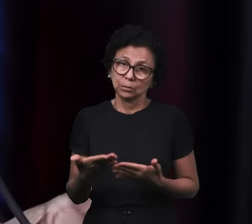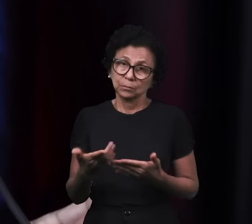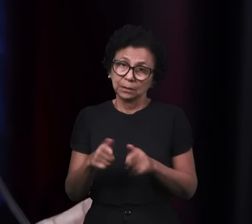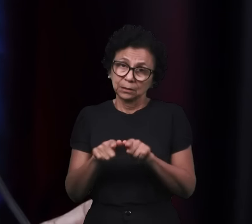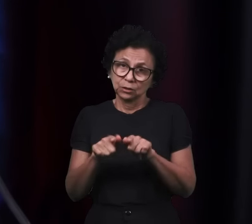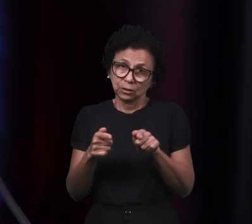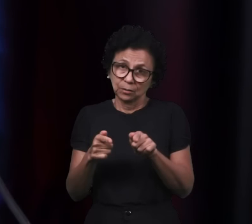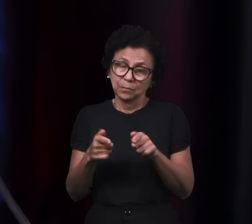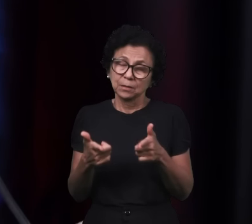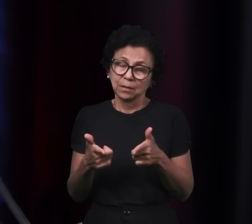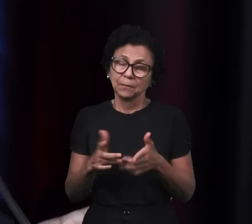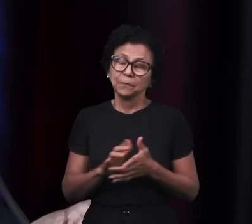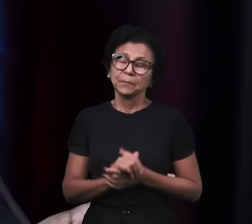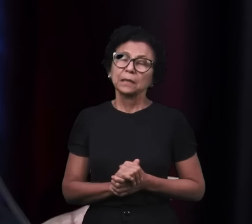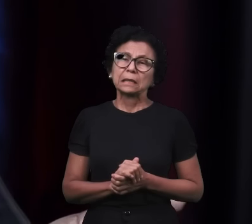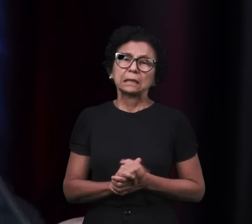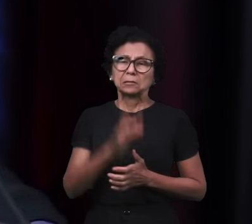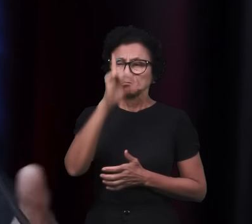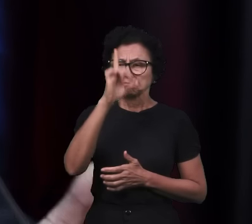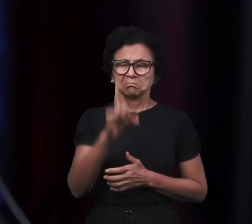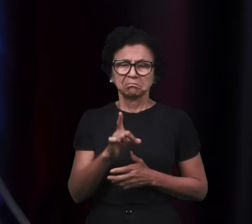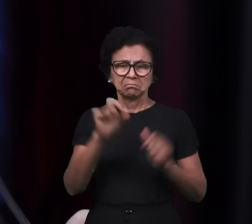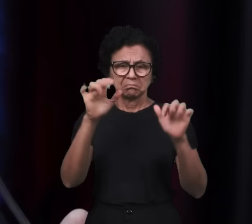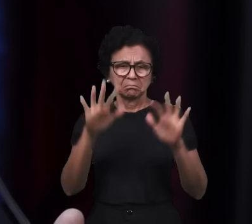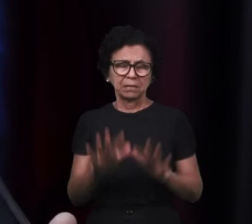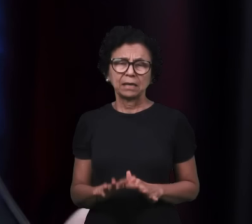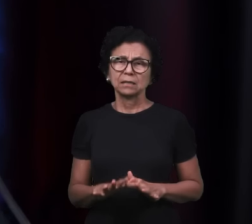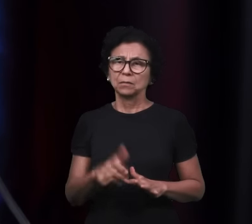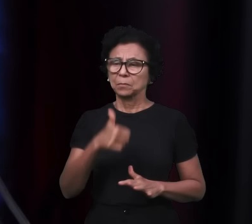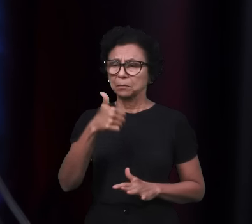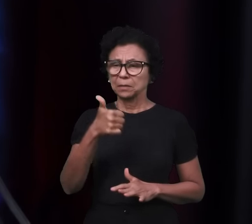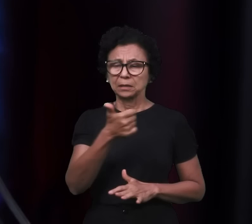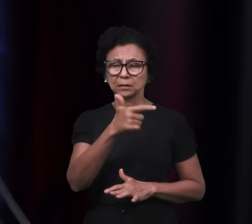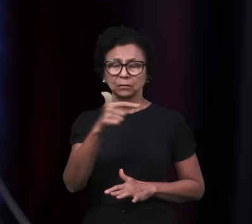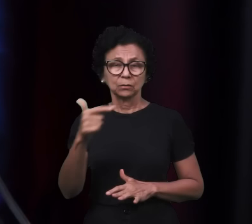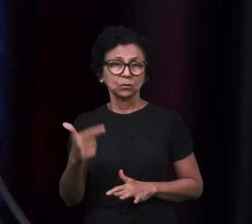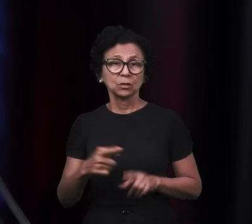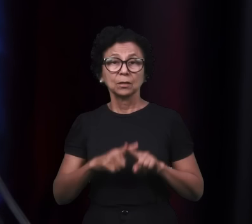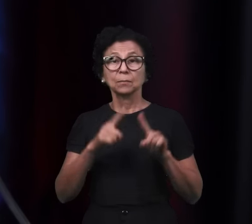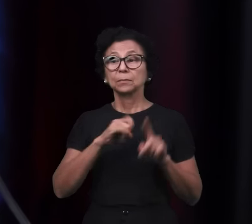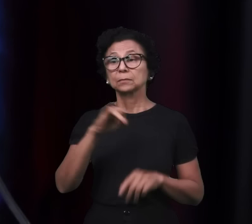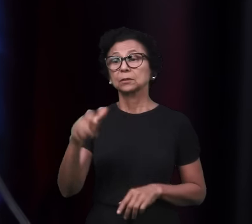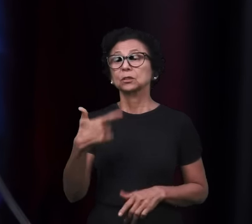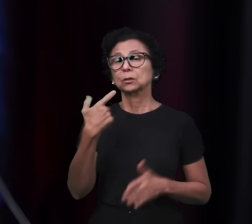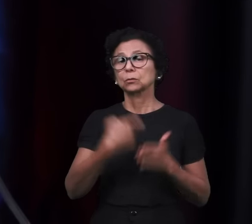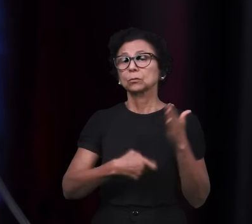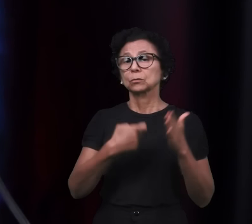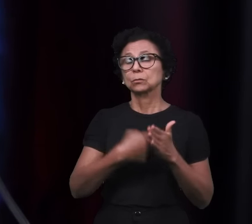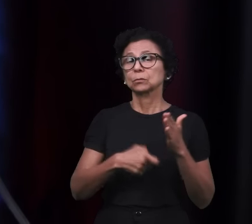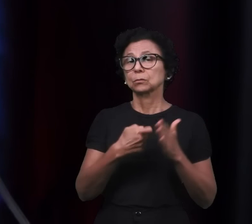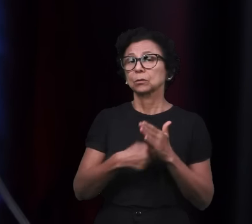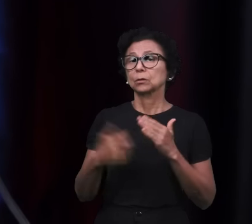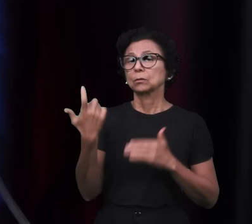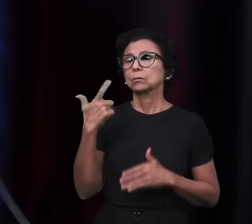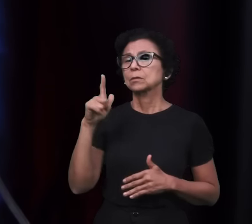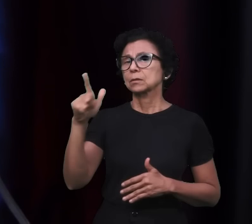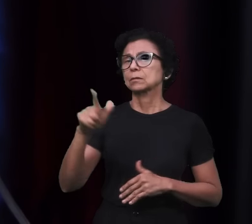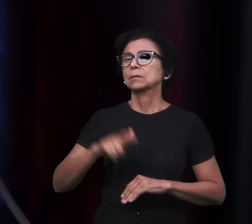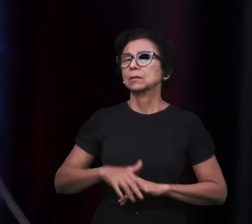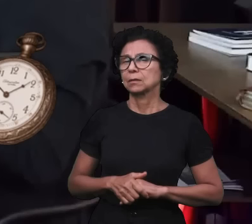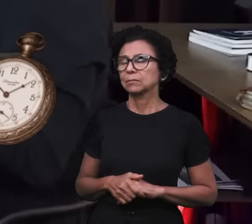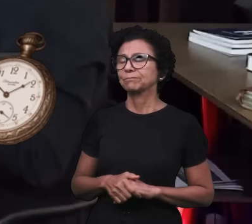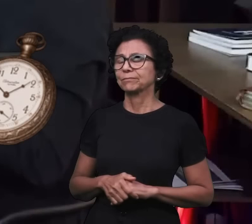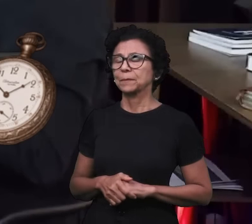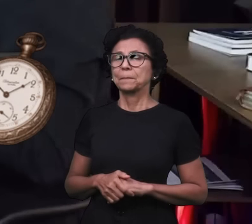que foi transformado, né? Teve o seu nome mudado, a vida mudada. É algo profundo, né? É maravilhoso. Quando você é